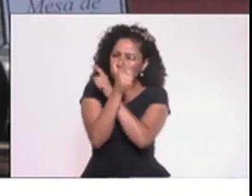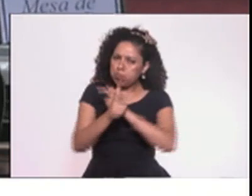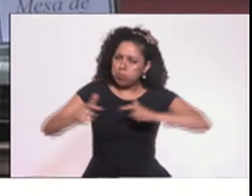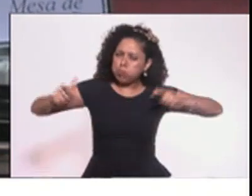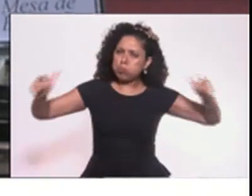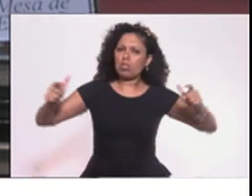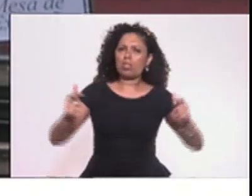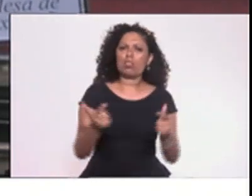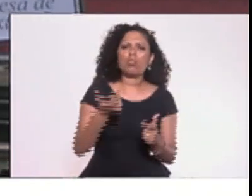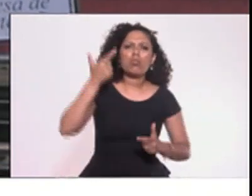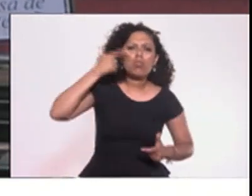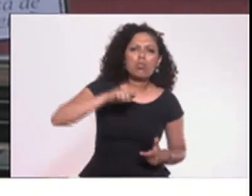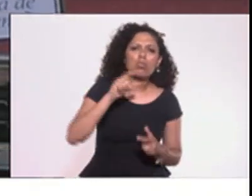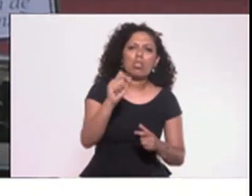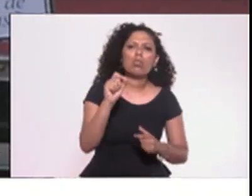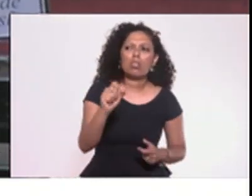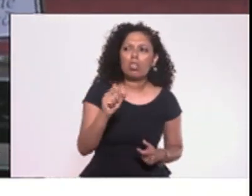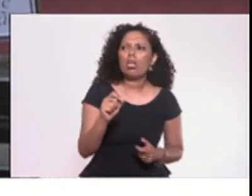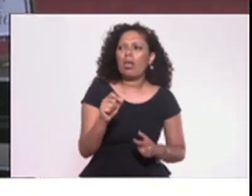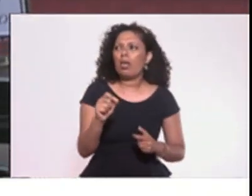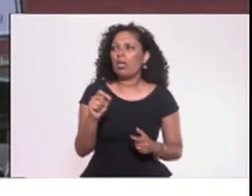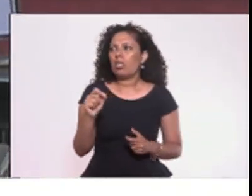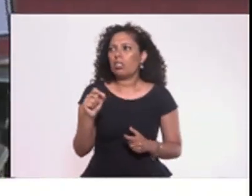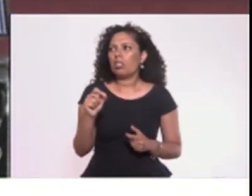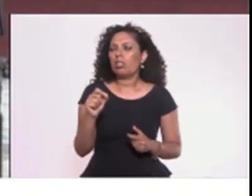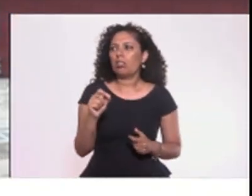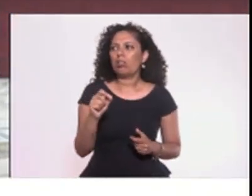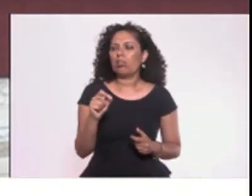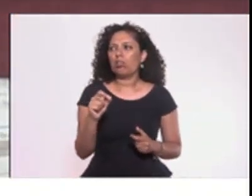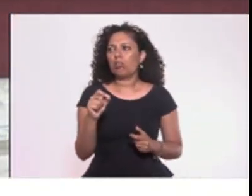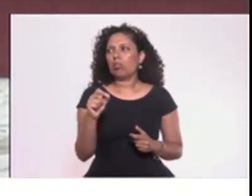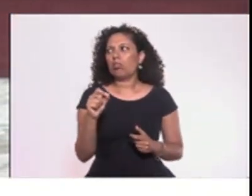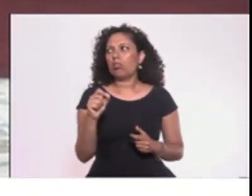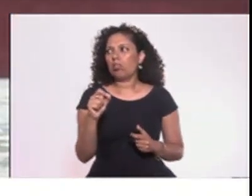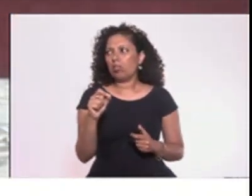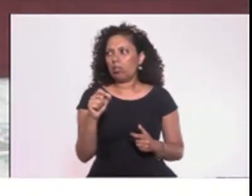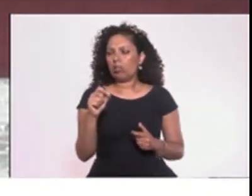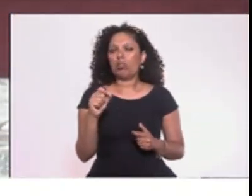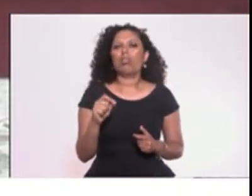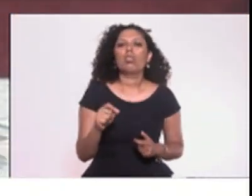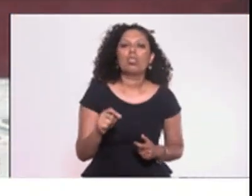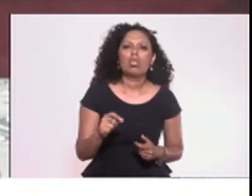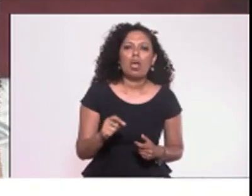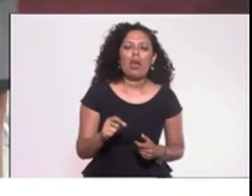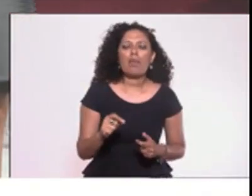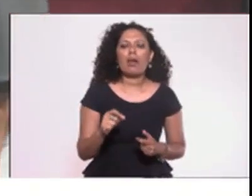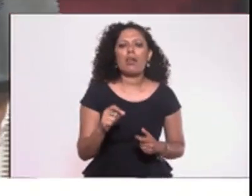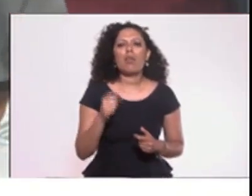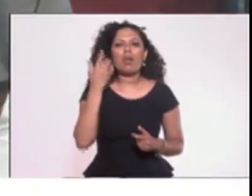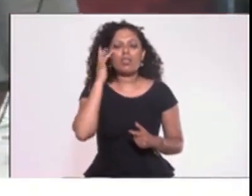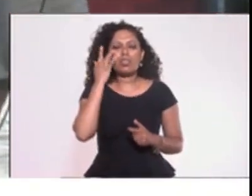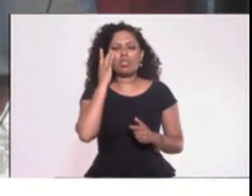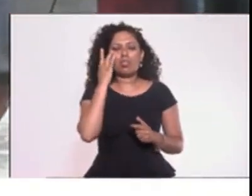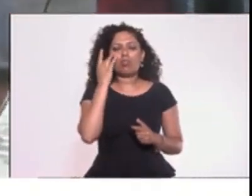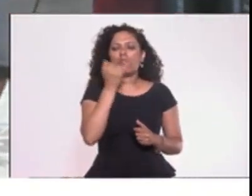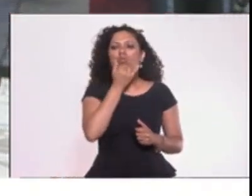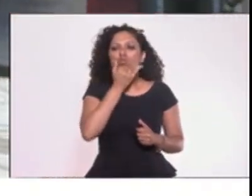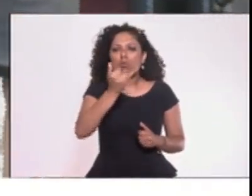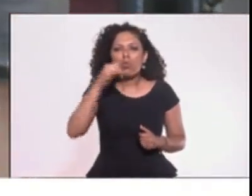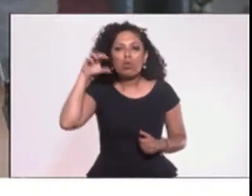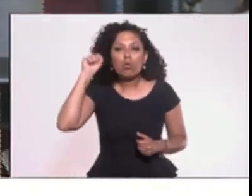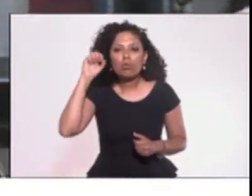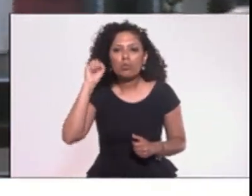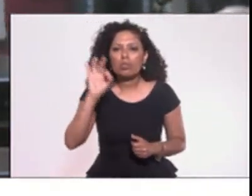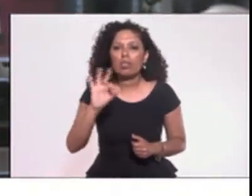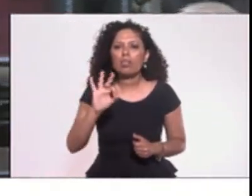seja, em promover soluções sustentáveis, gastar menos água, poluir menos, gerar menos resíduos. Então, qual